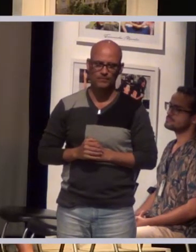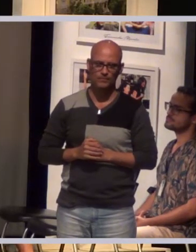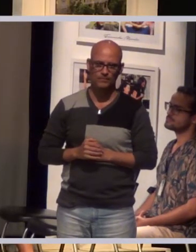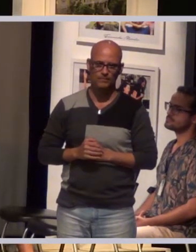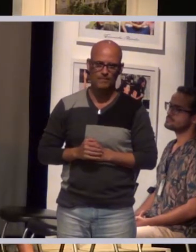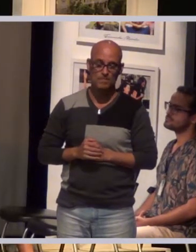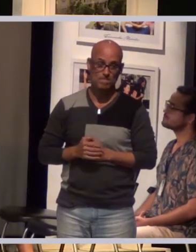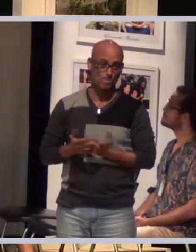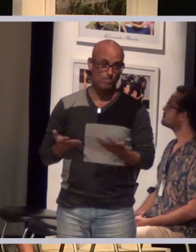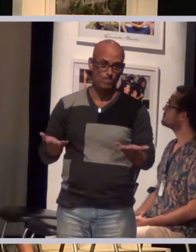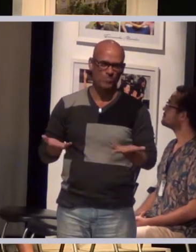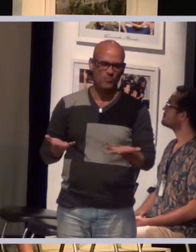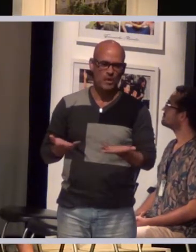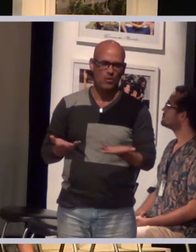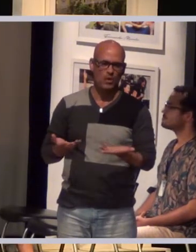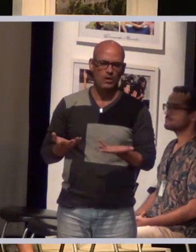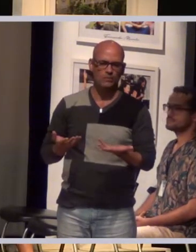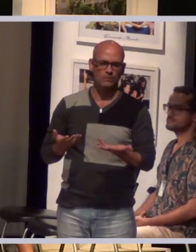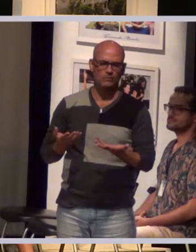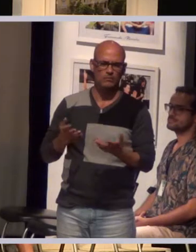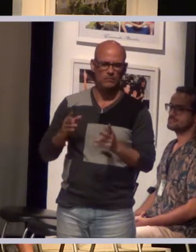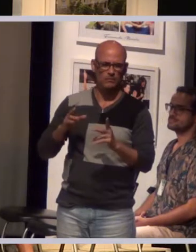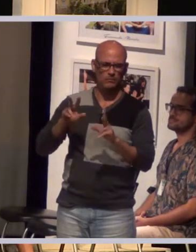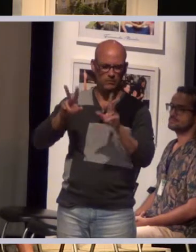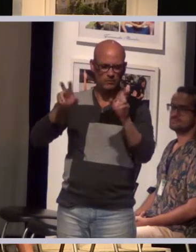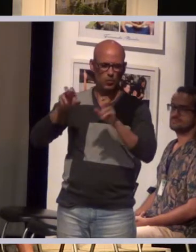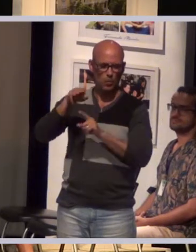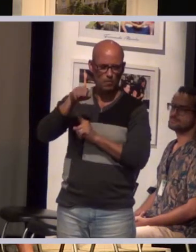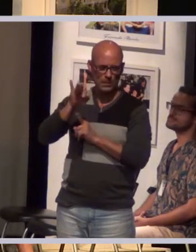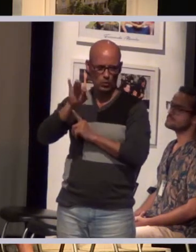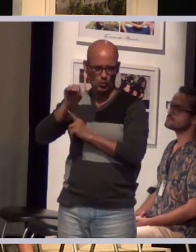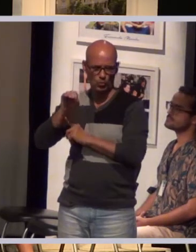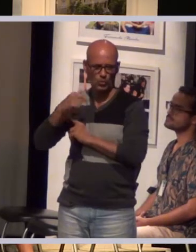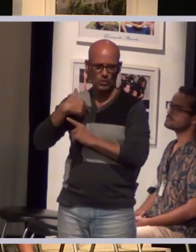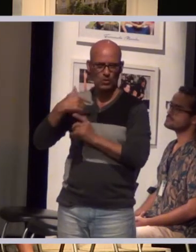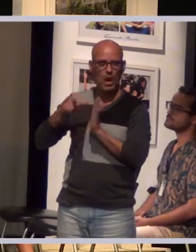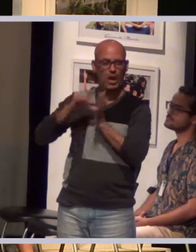Então, agora, desfeito esse mito, né, que eu mesmo já